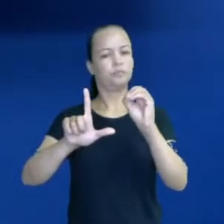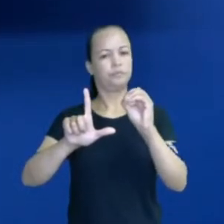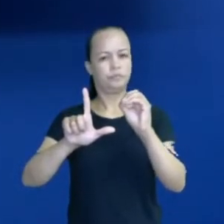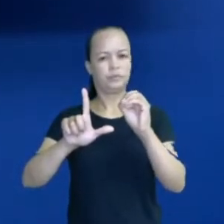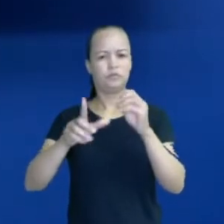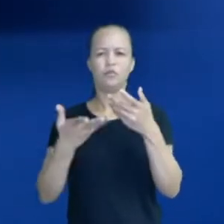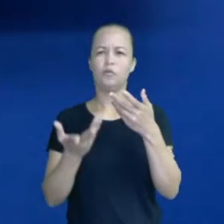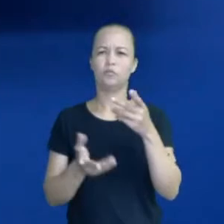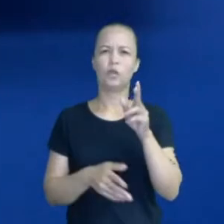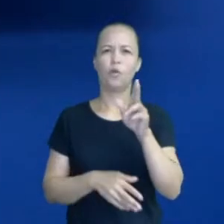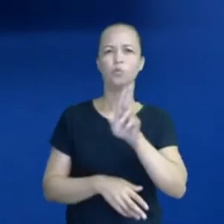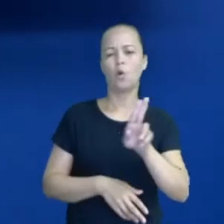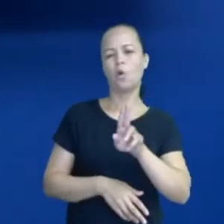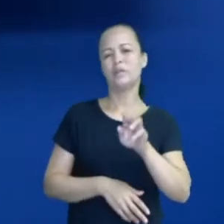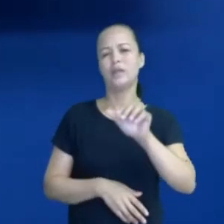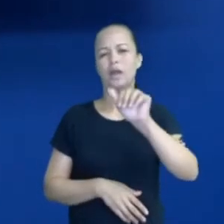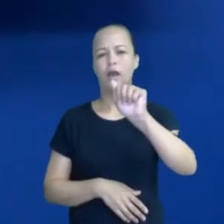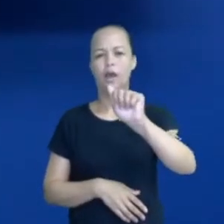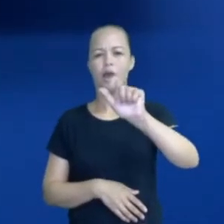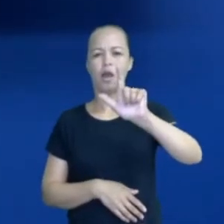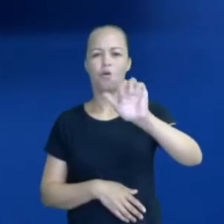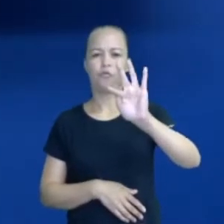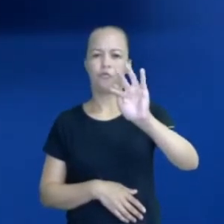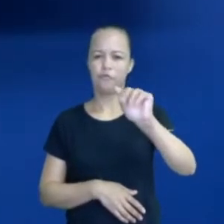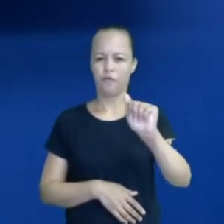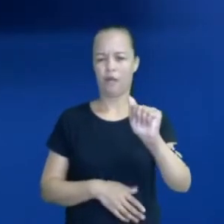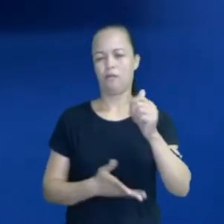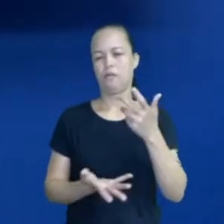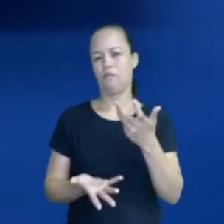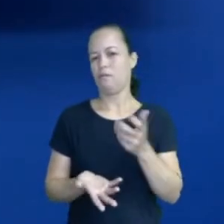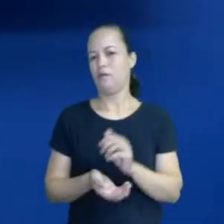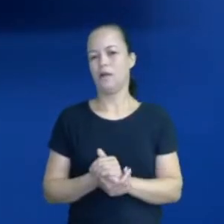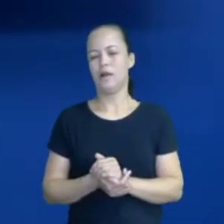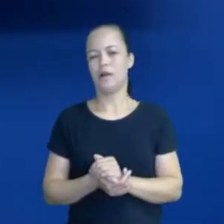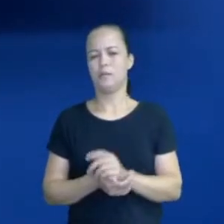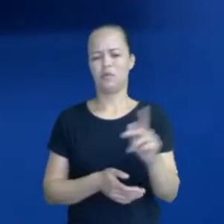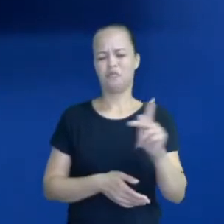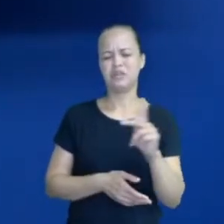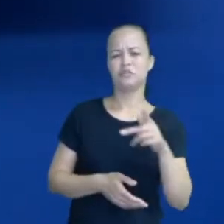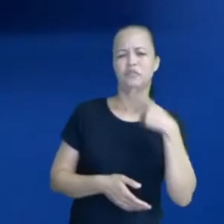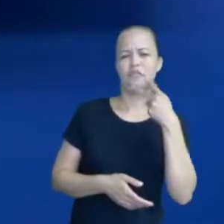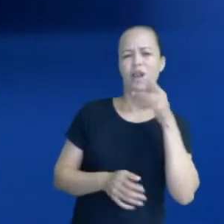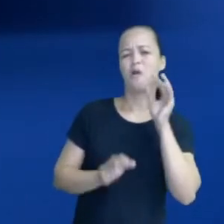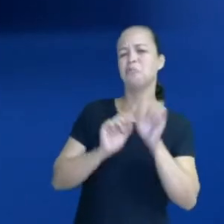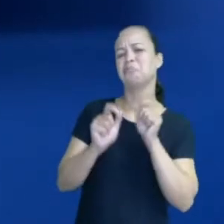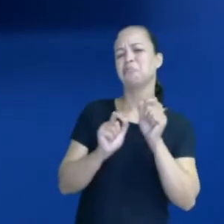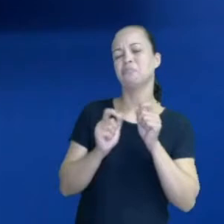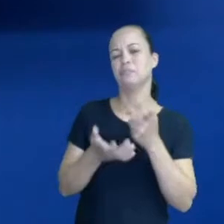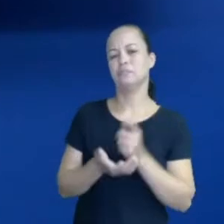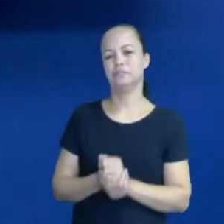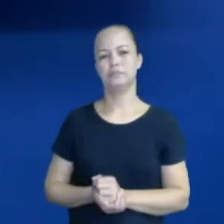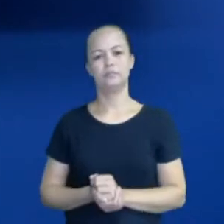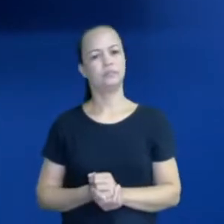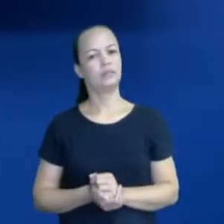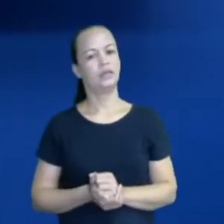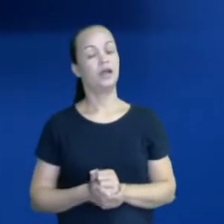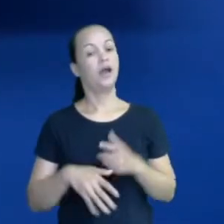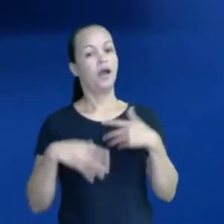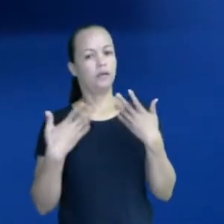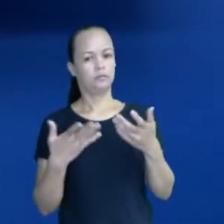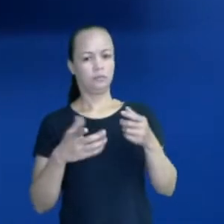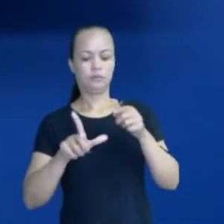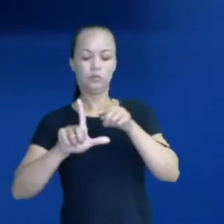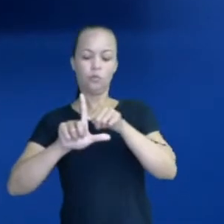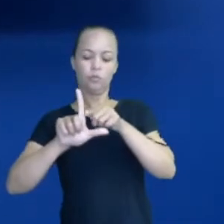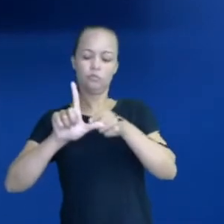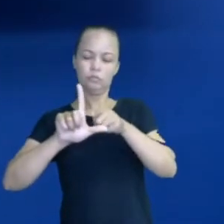de alfa. Ah, professora, o que é que a senhora está vindo com isso? Os ângulos, eles são sempre representados por letras gregas,